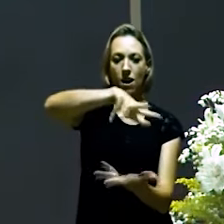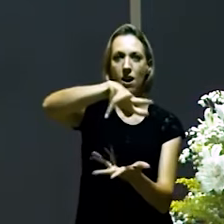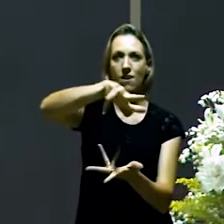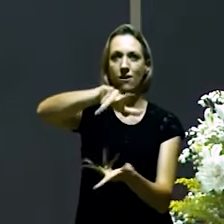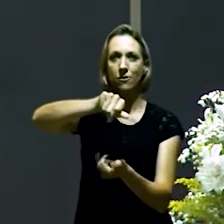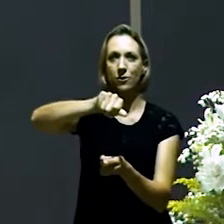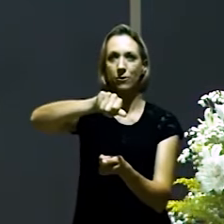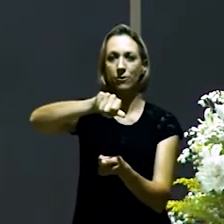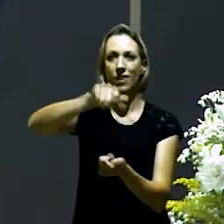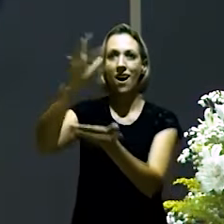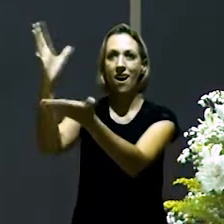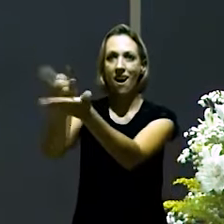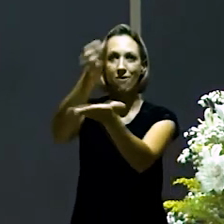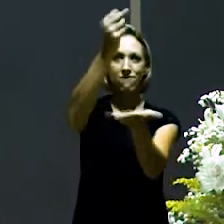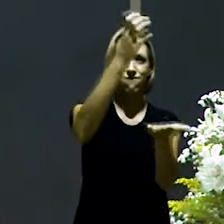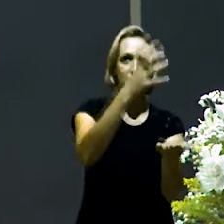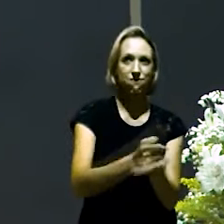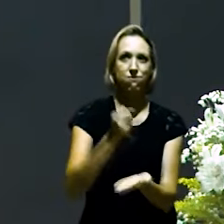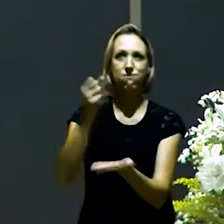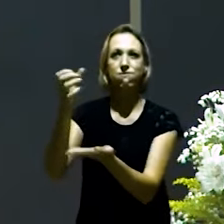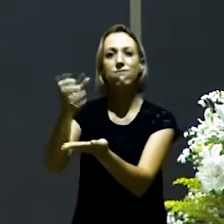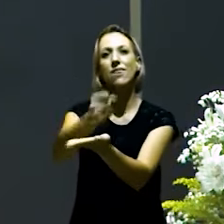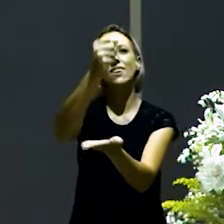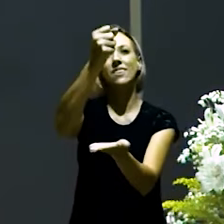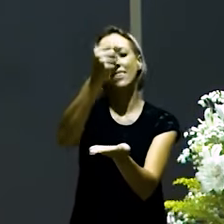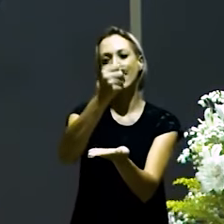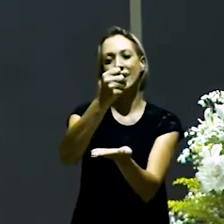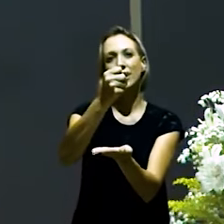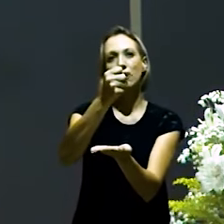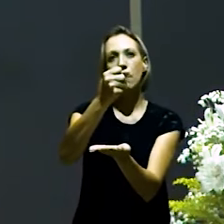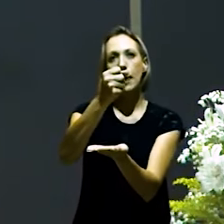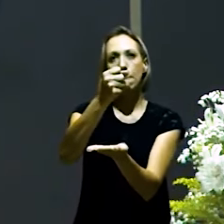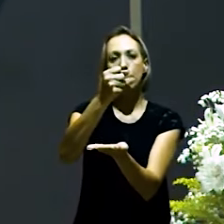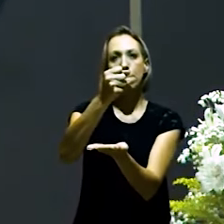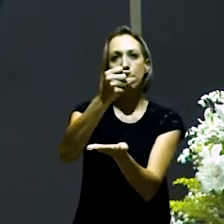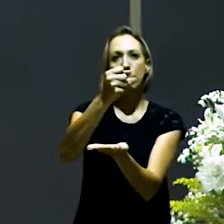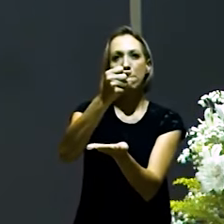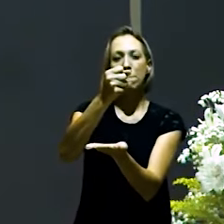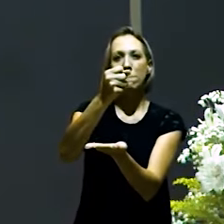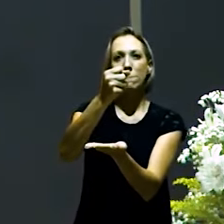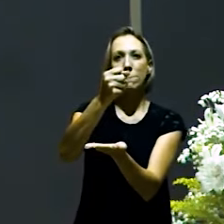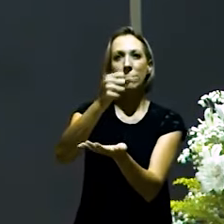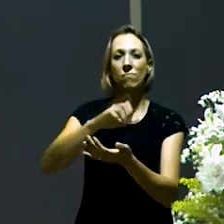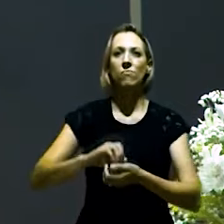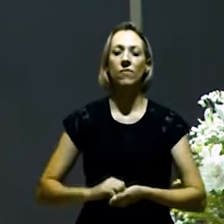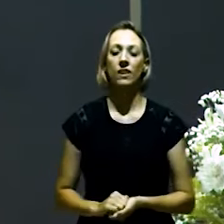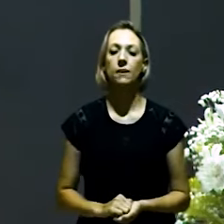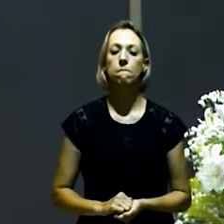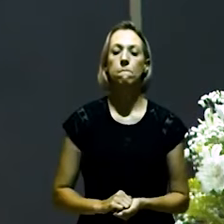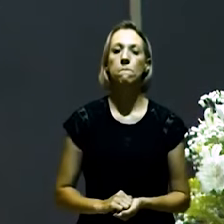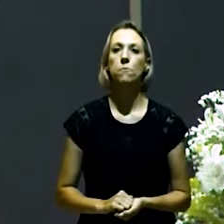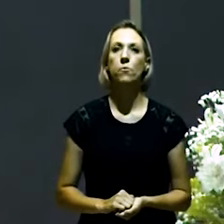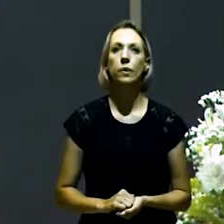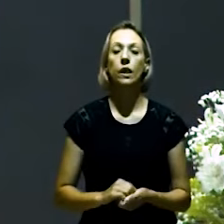Ele nos resgatou como um despojo agora para Ele. De forma que 2 Coríntios 2,14,